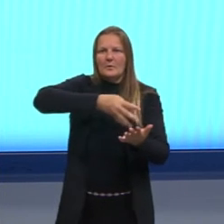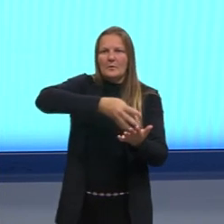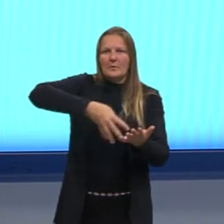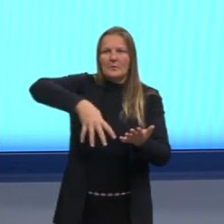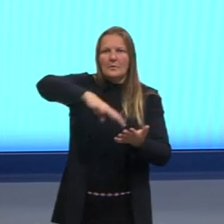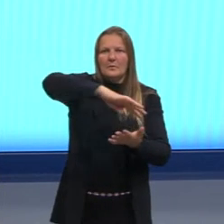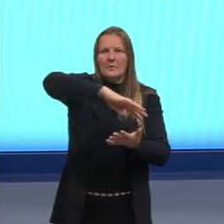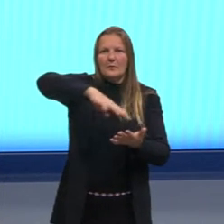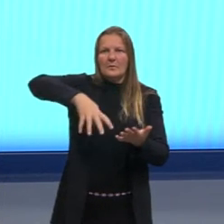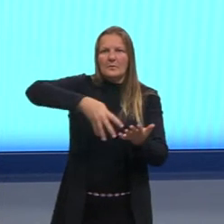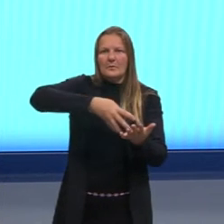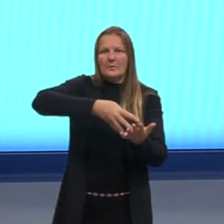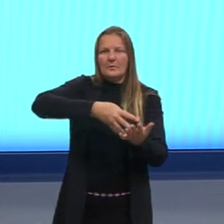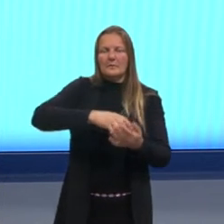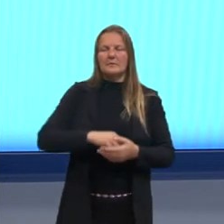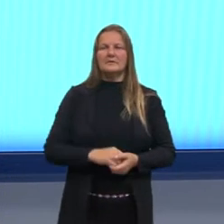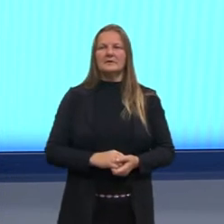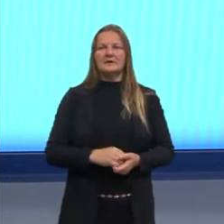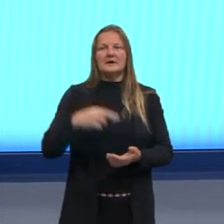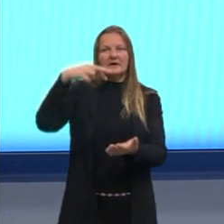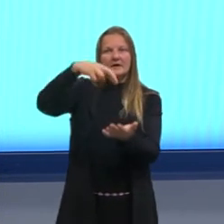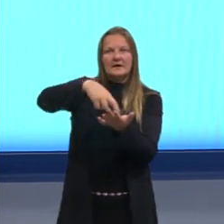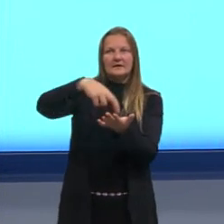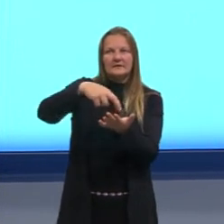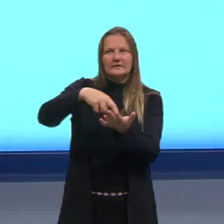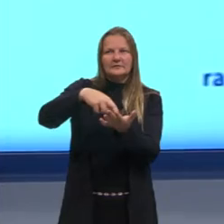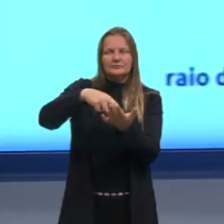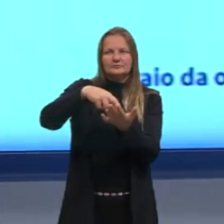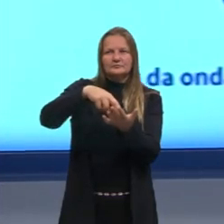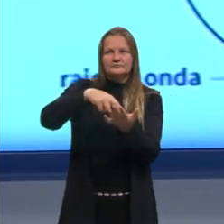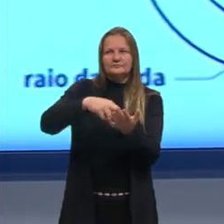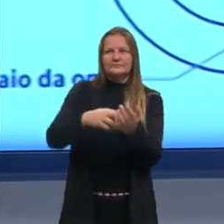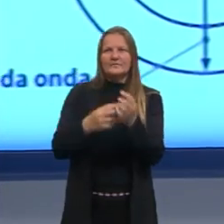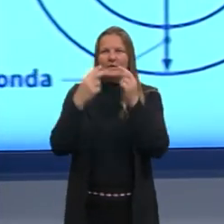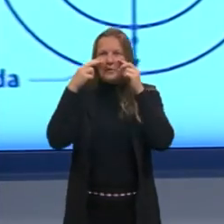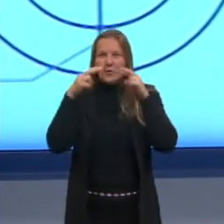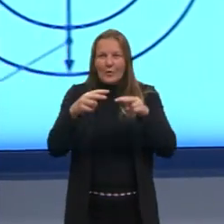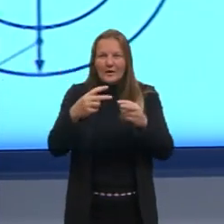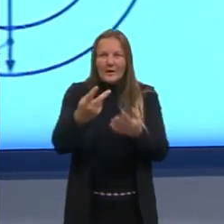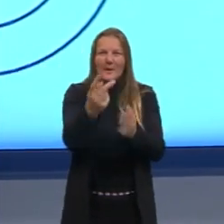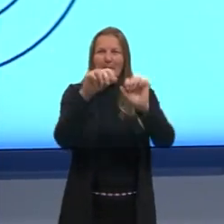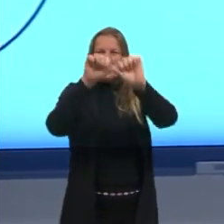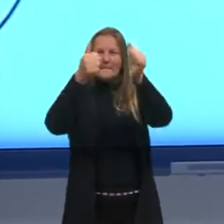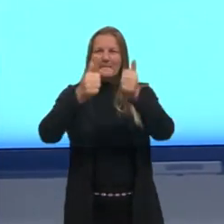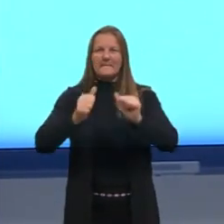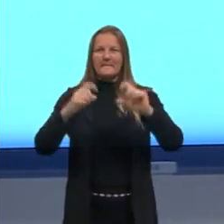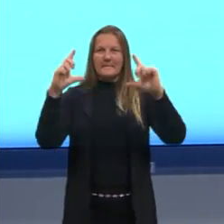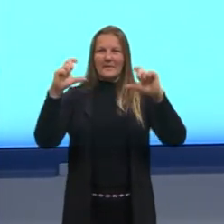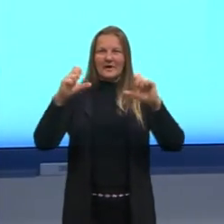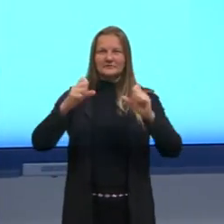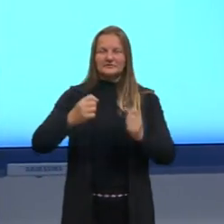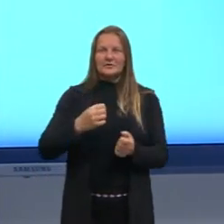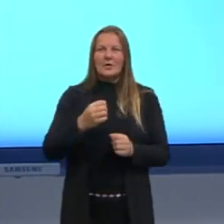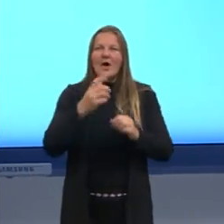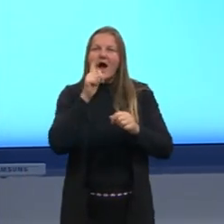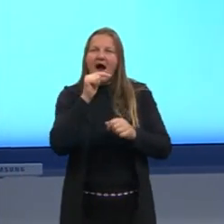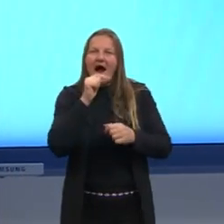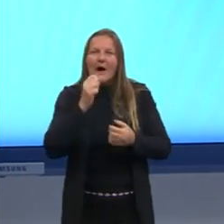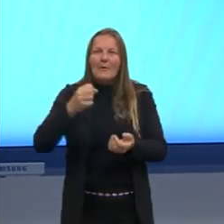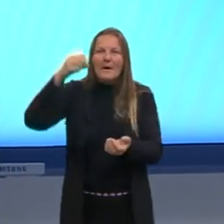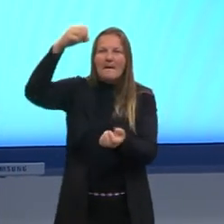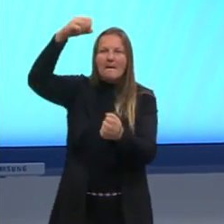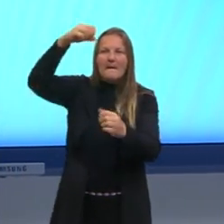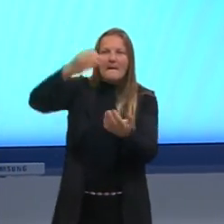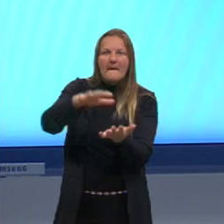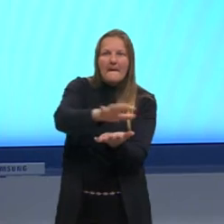que seria essa onda na realidade, né? Do ladinho, a gente tem a imagem, então, como se fosse uma pedrinha caindo